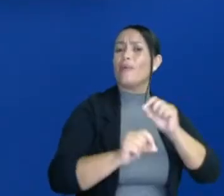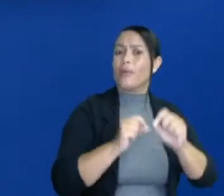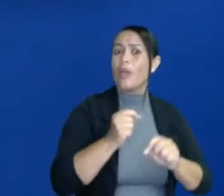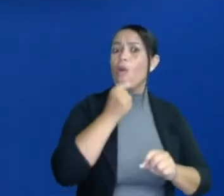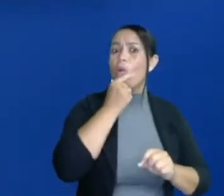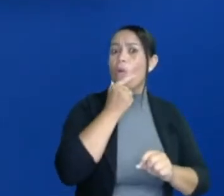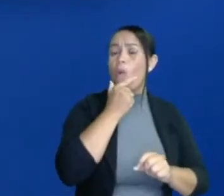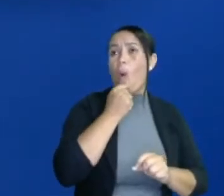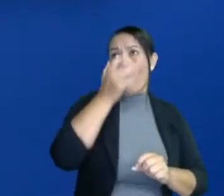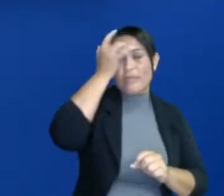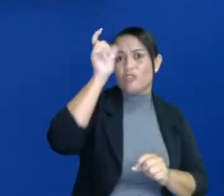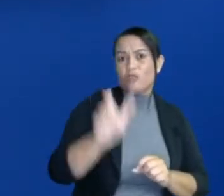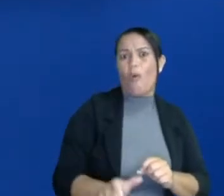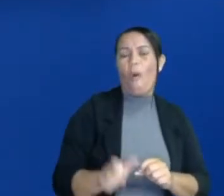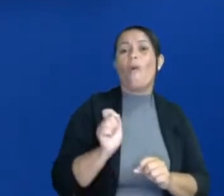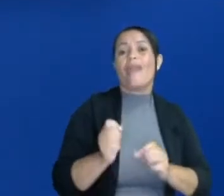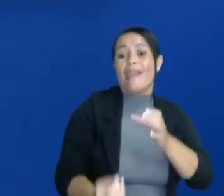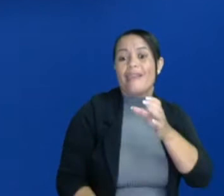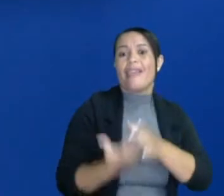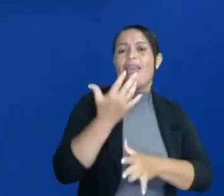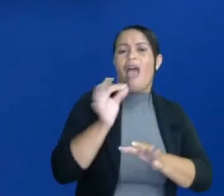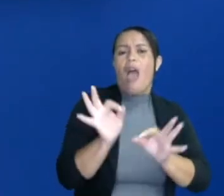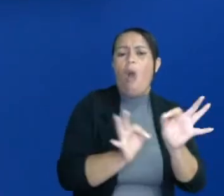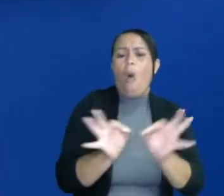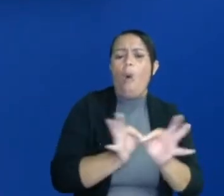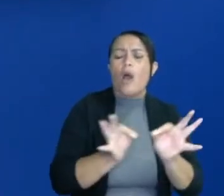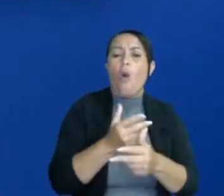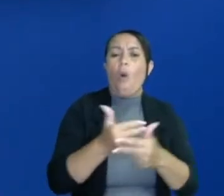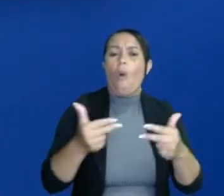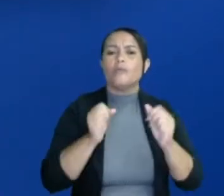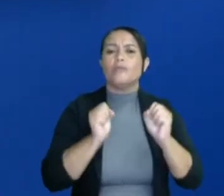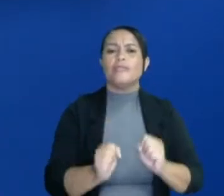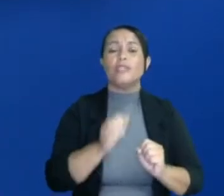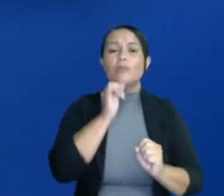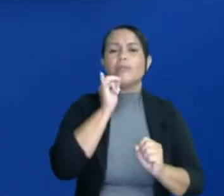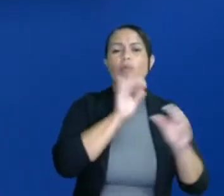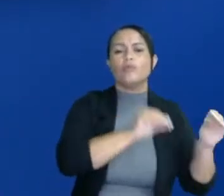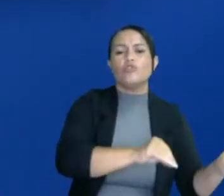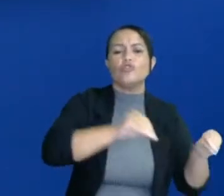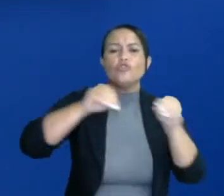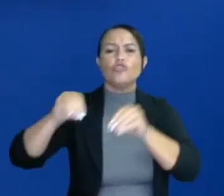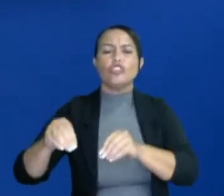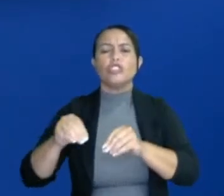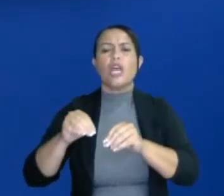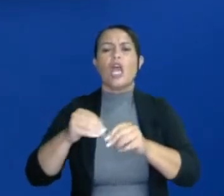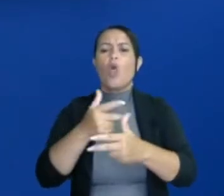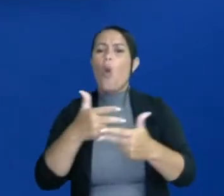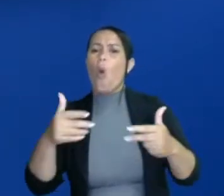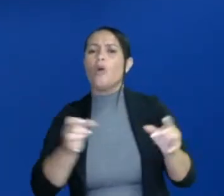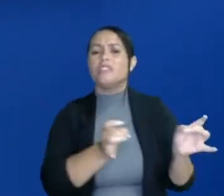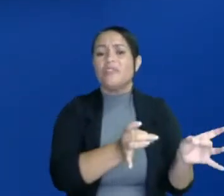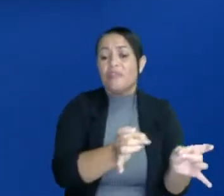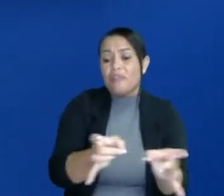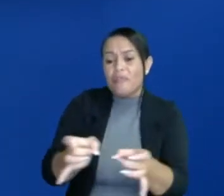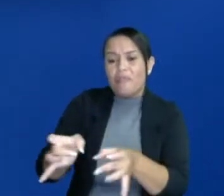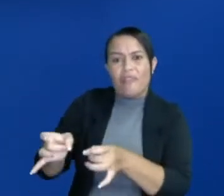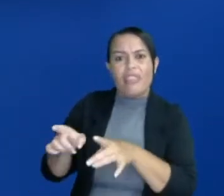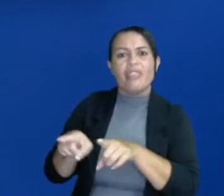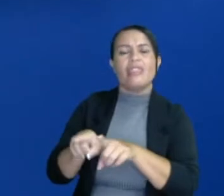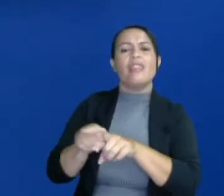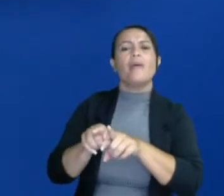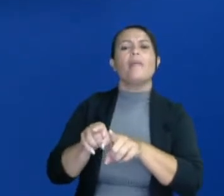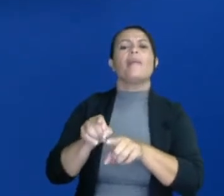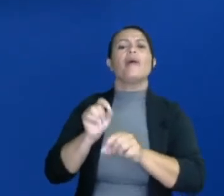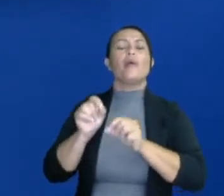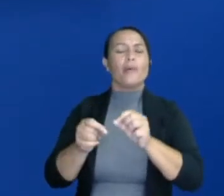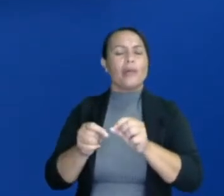criar mecanismos para que ele pudesse se deslocar e, logicamente, realizar atividades comerciais que são essenciais para a